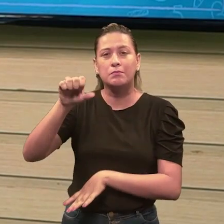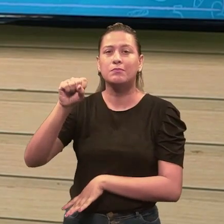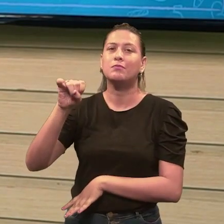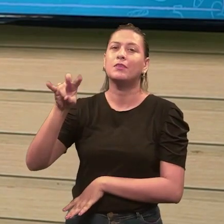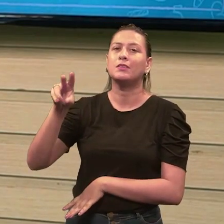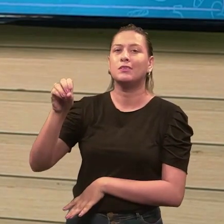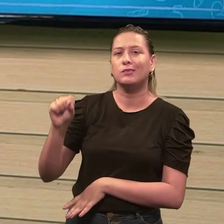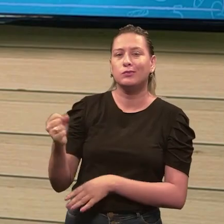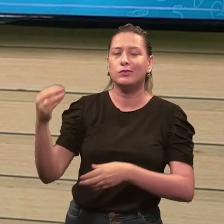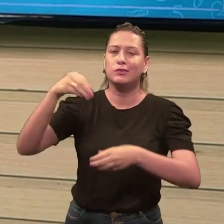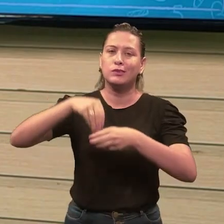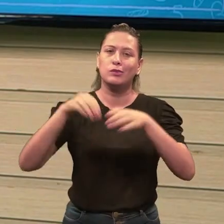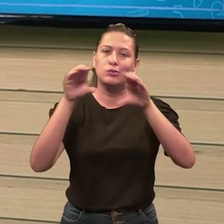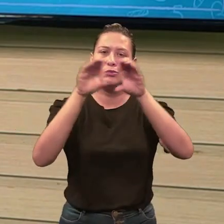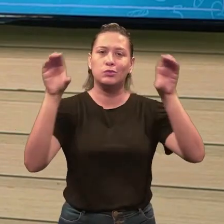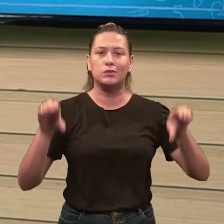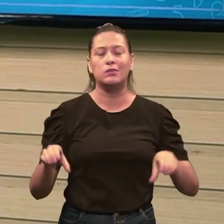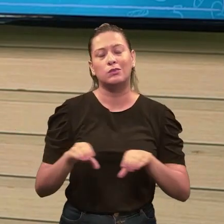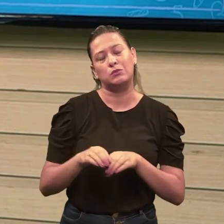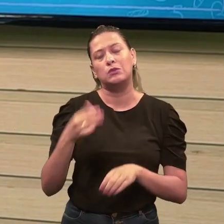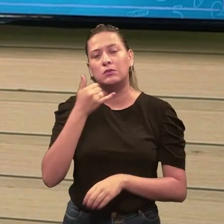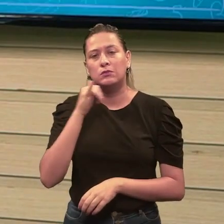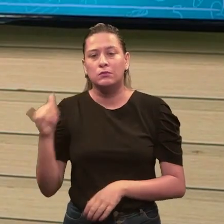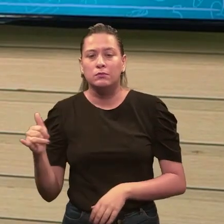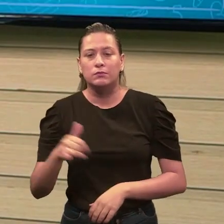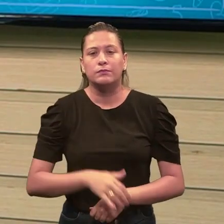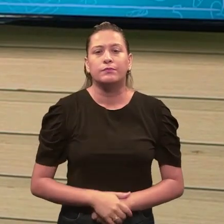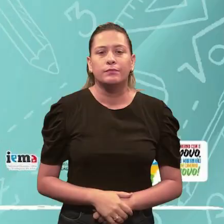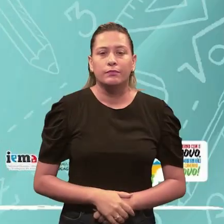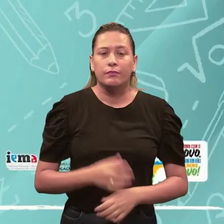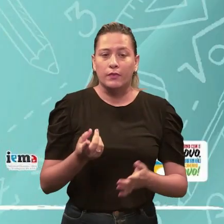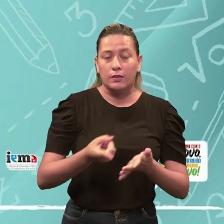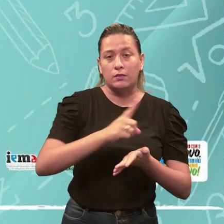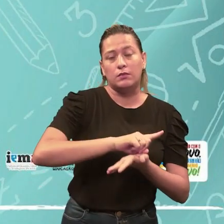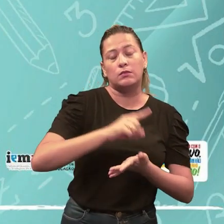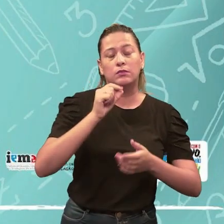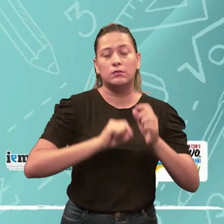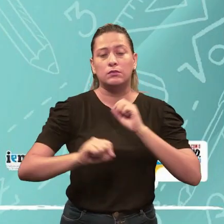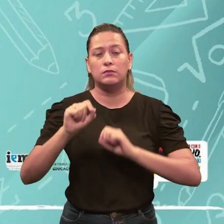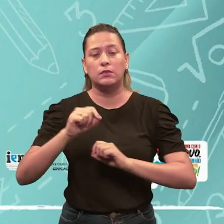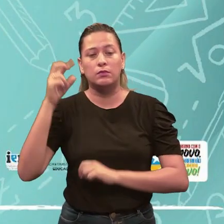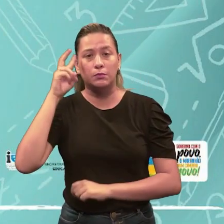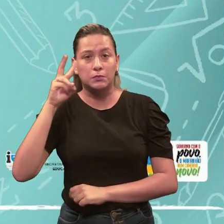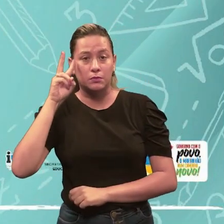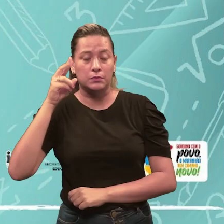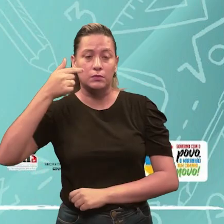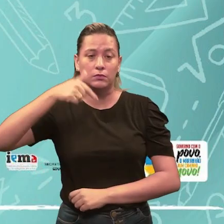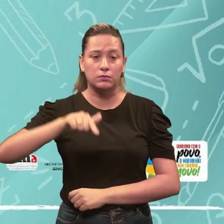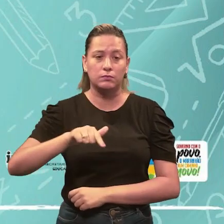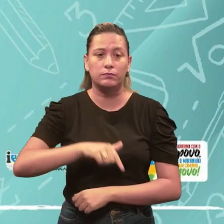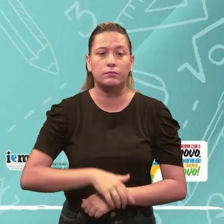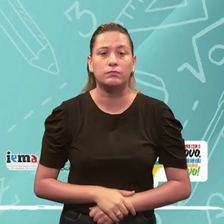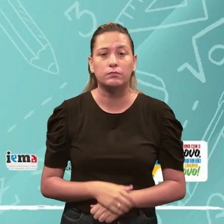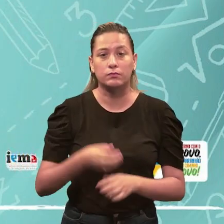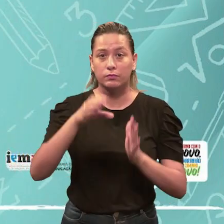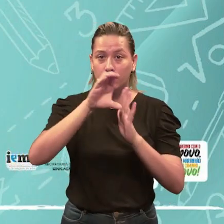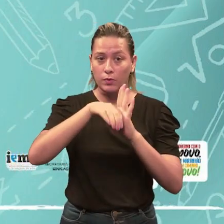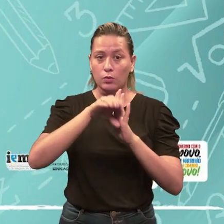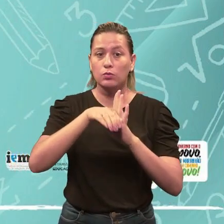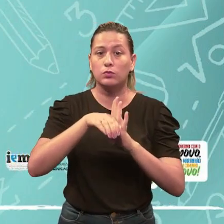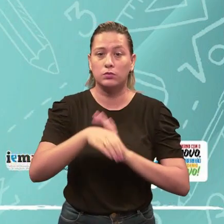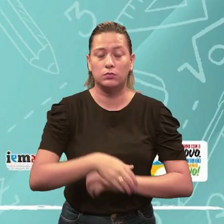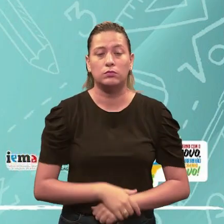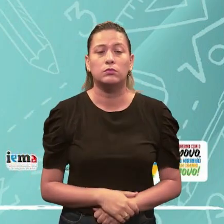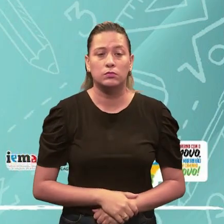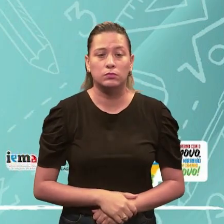tá? Então vamos conhecer. Só que antes a gente vai novamente dar aquela relembrada aí no conceito de